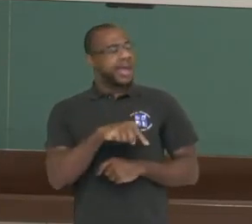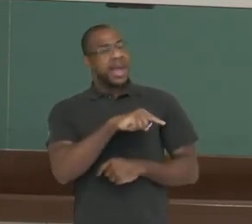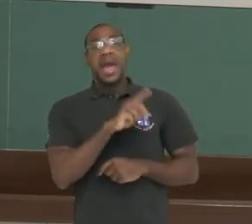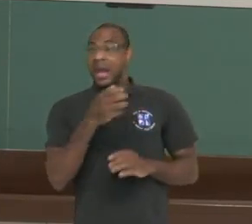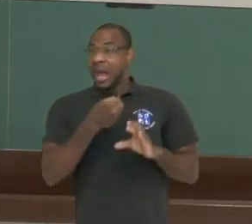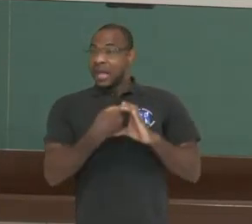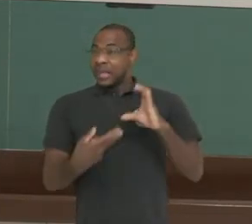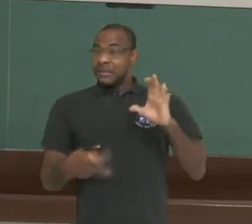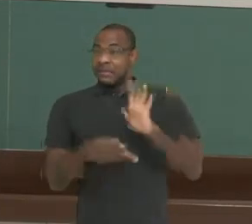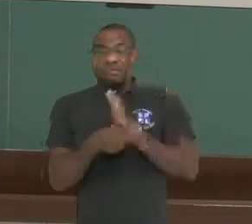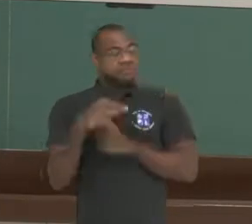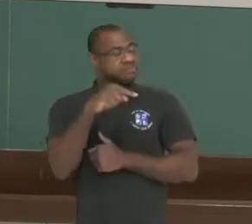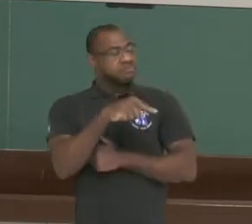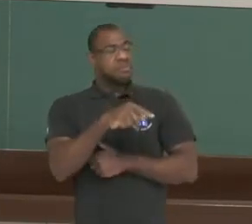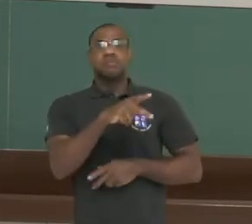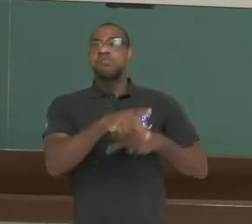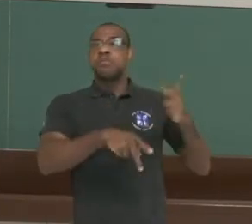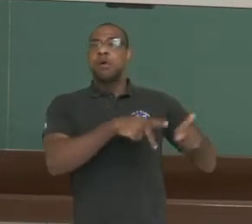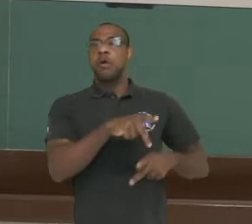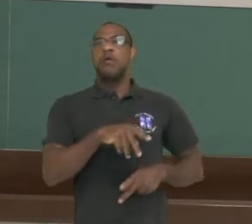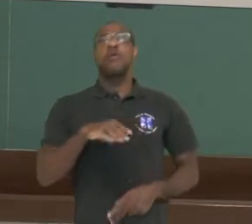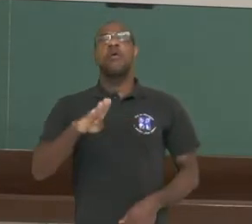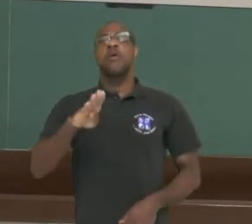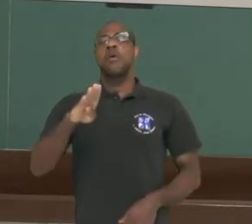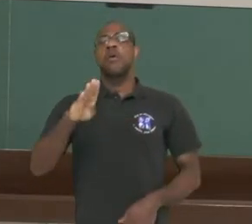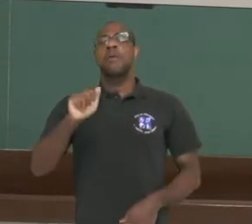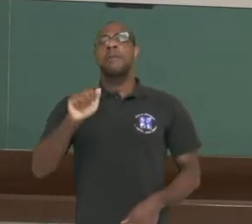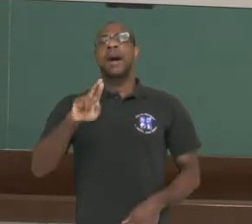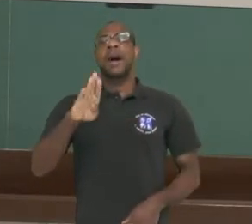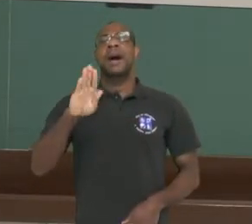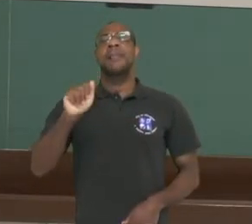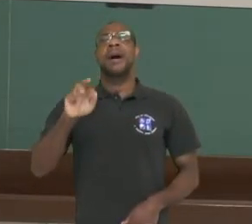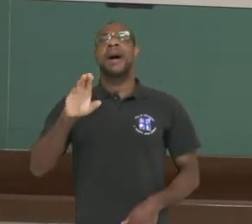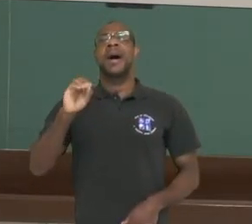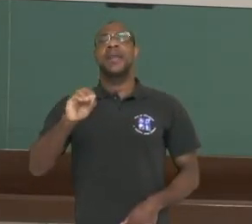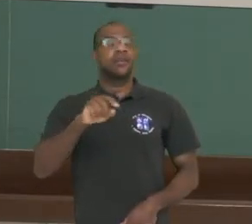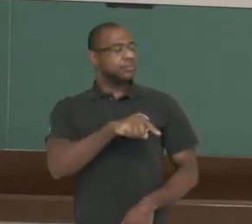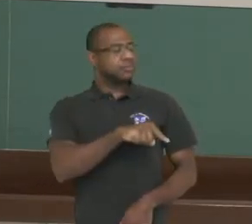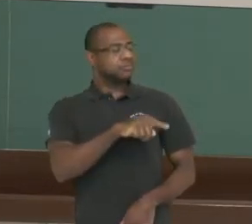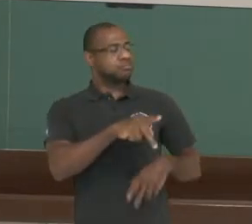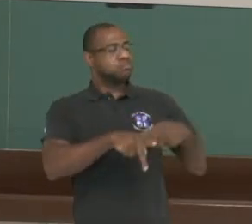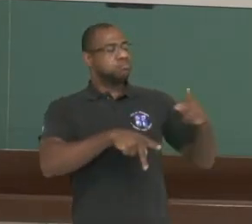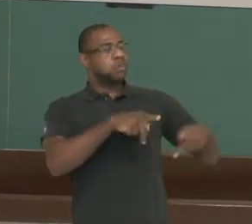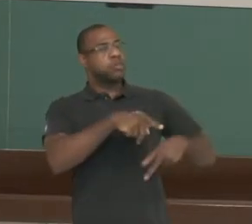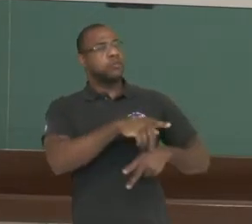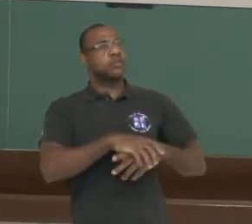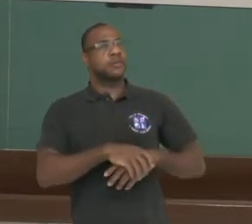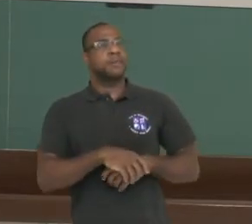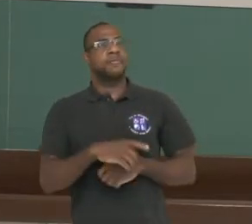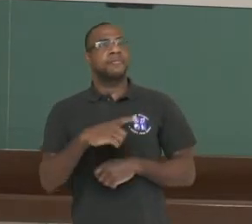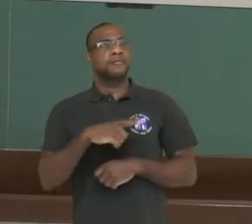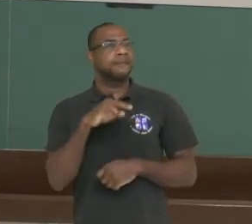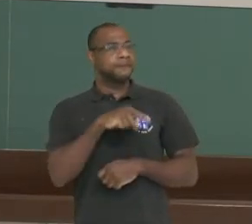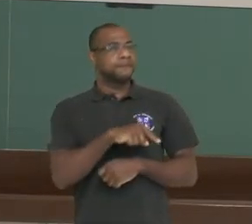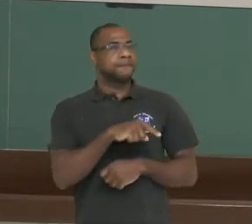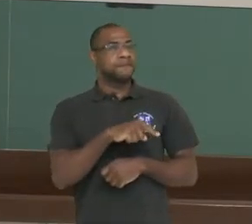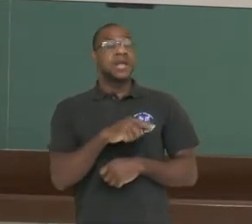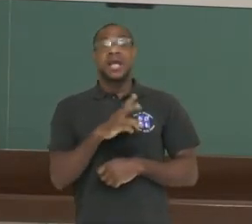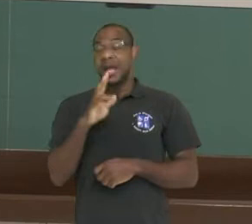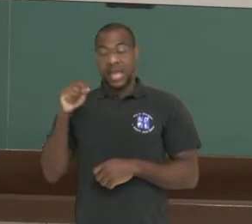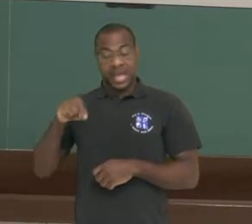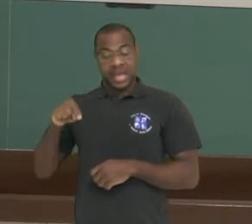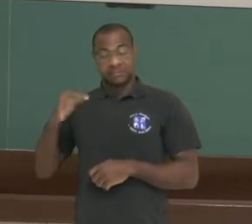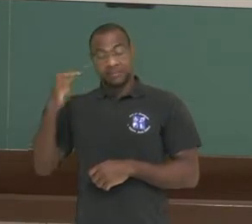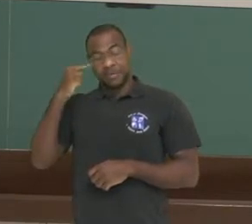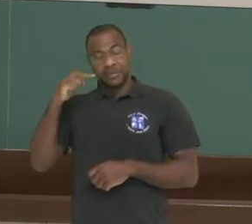vocês imaginarem agora esses povos bárbaros com muitas aspas, porque na visão do